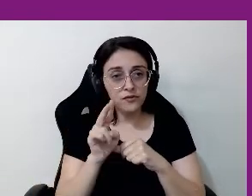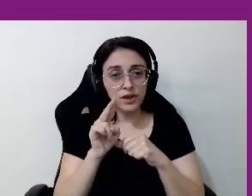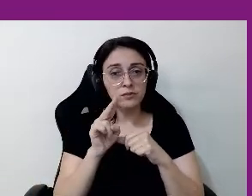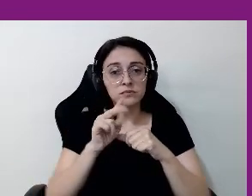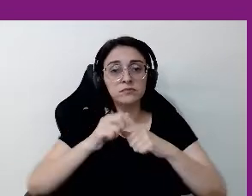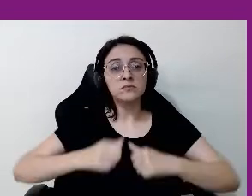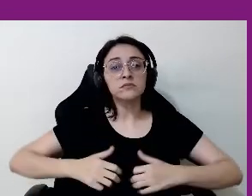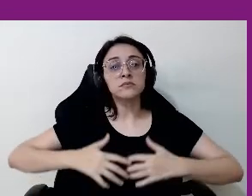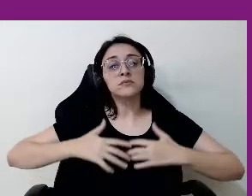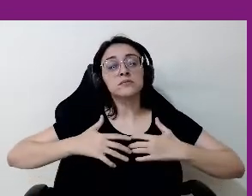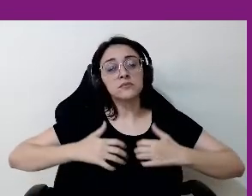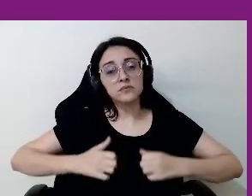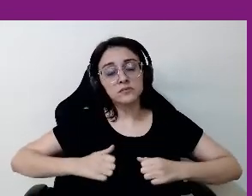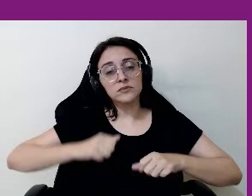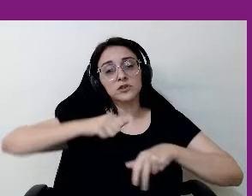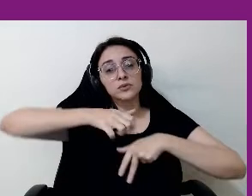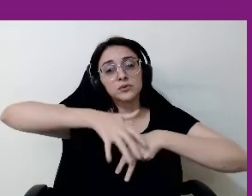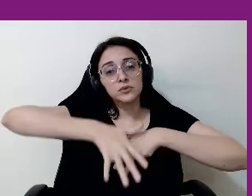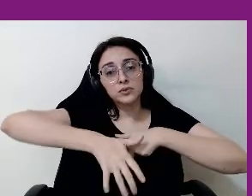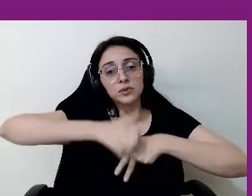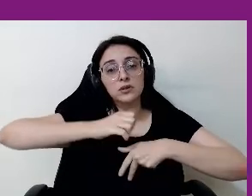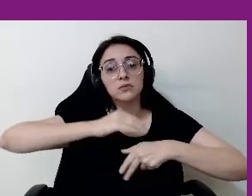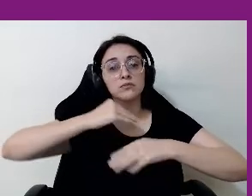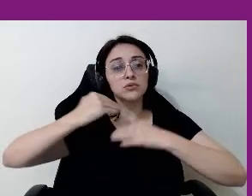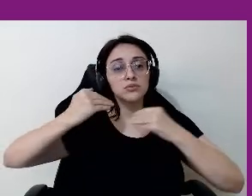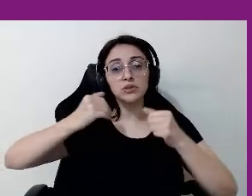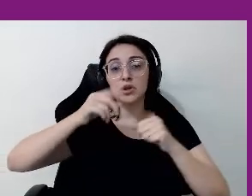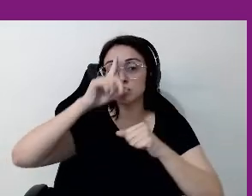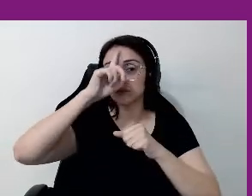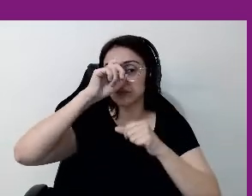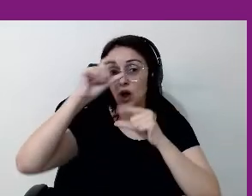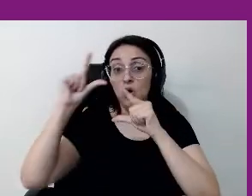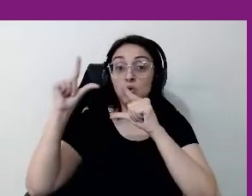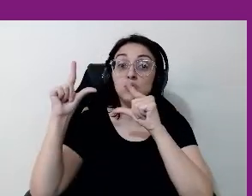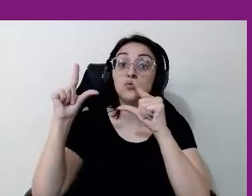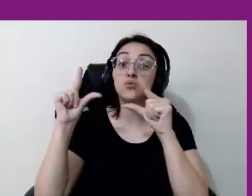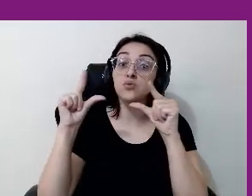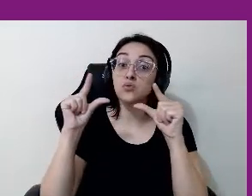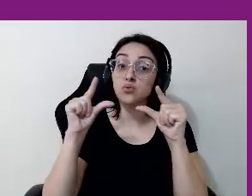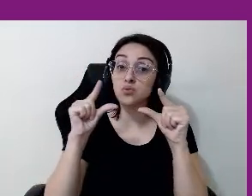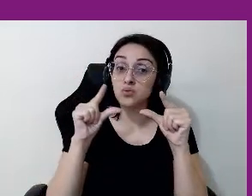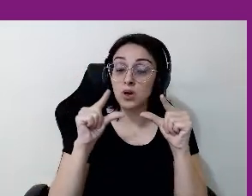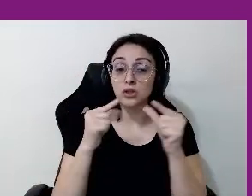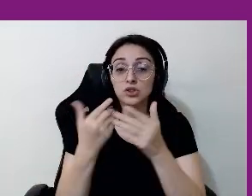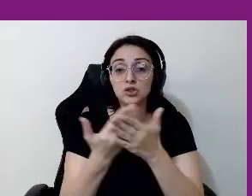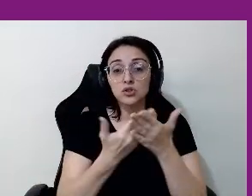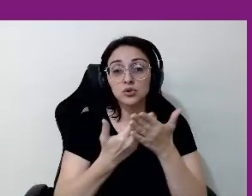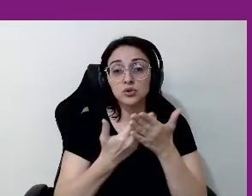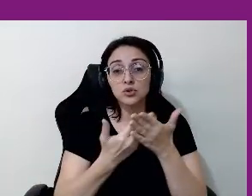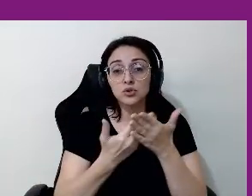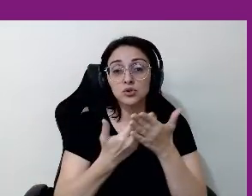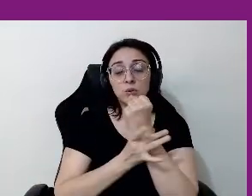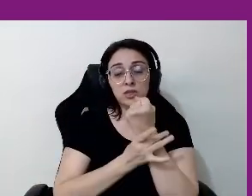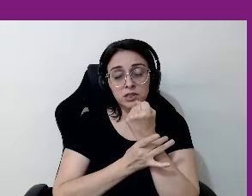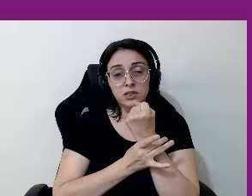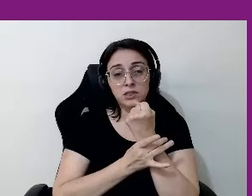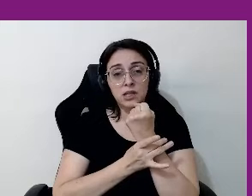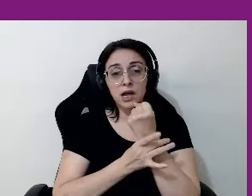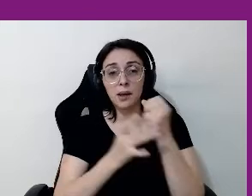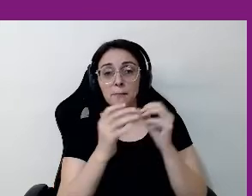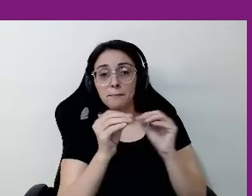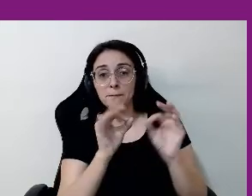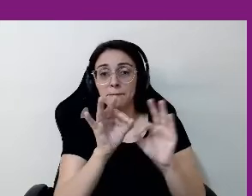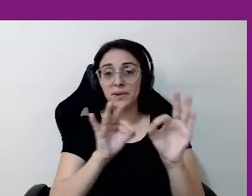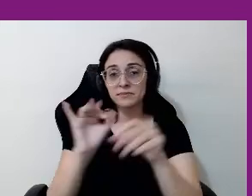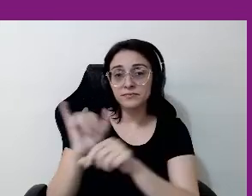ventilação. E a gente teve uma mortalidade hospitalar que foi baixa, isso tudo foi um estudo de segurança da manobra, né?